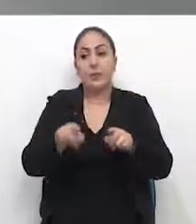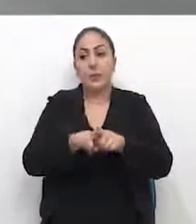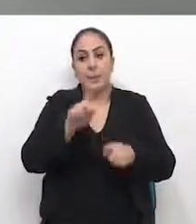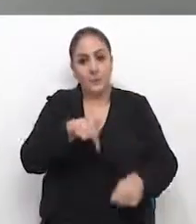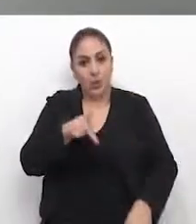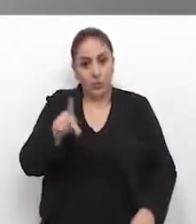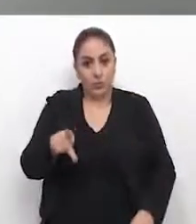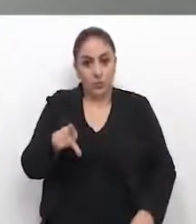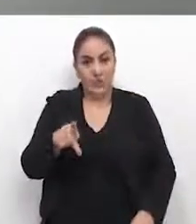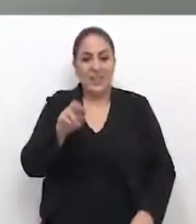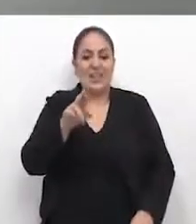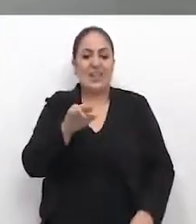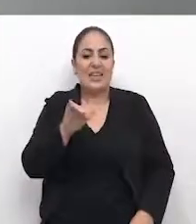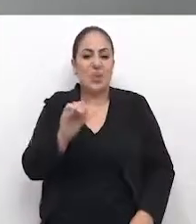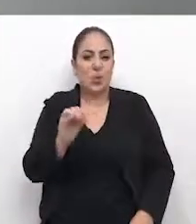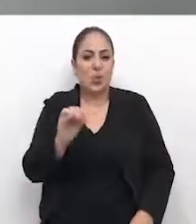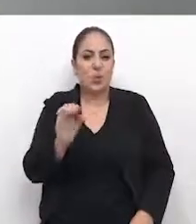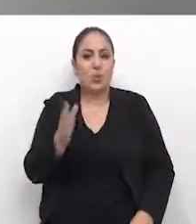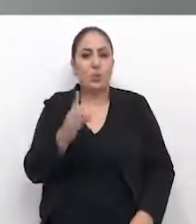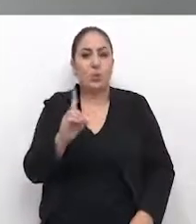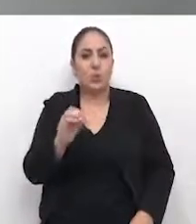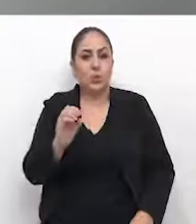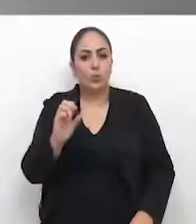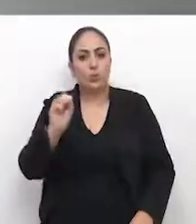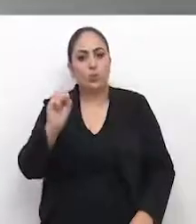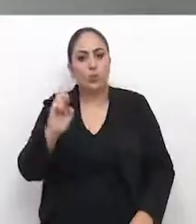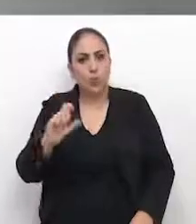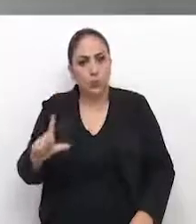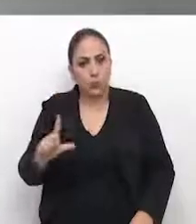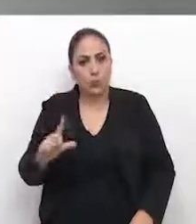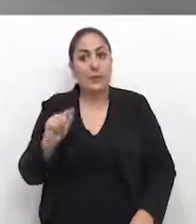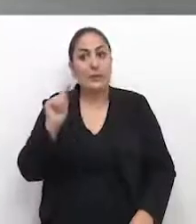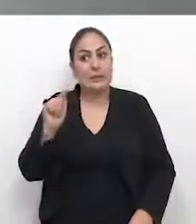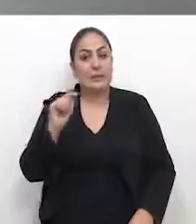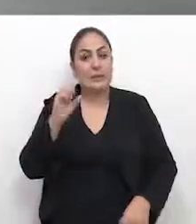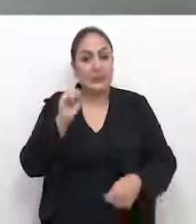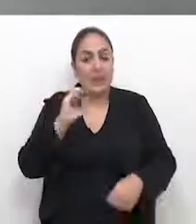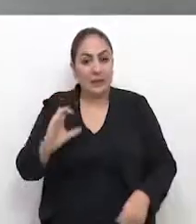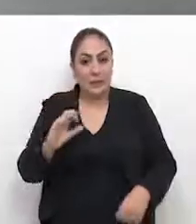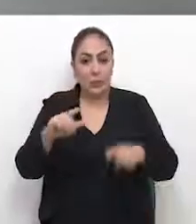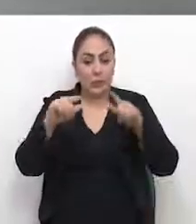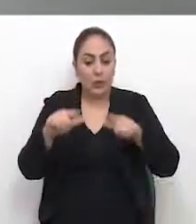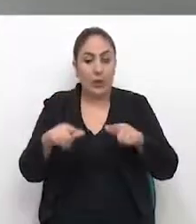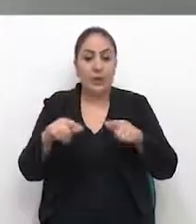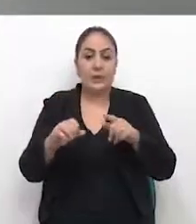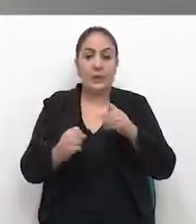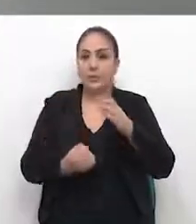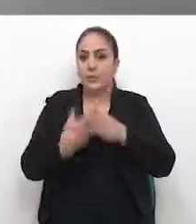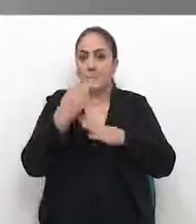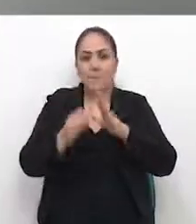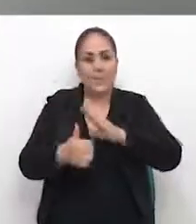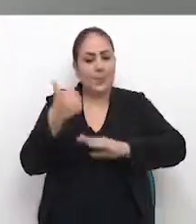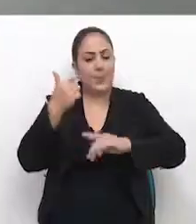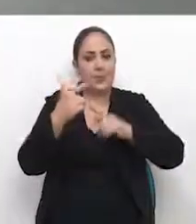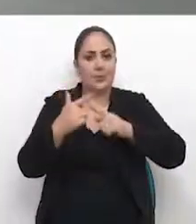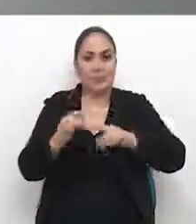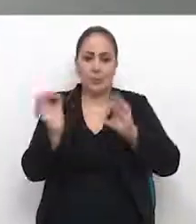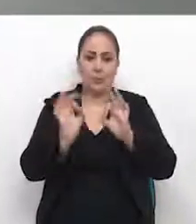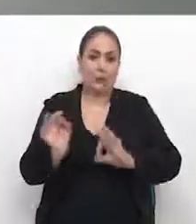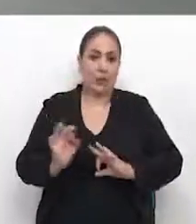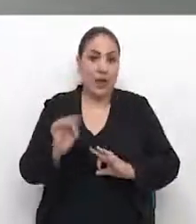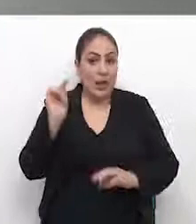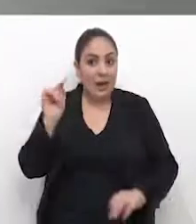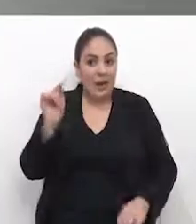e professora de arquitetura em Rio do Sul, Santa Catarina, na Unidav, local onde surgiu a primeira versão